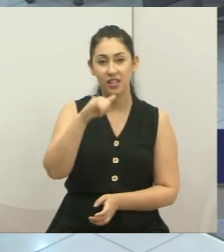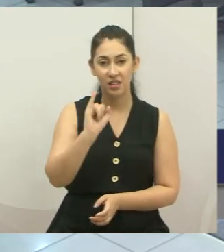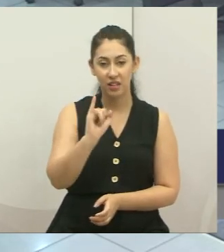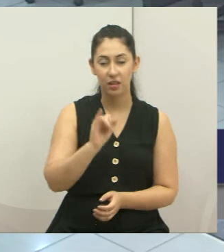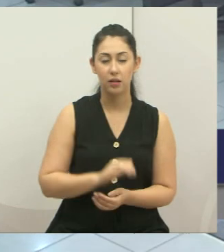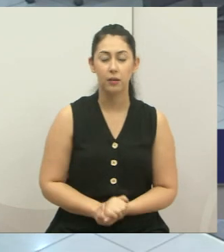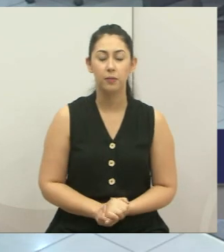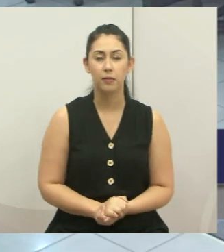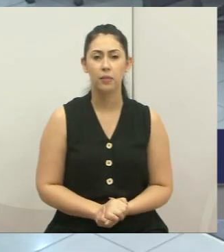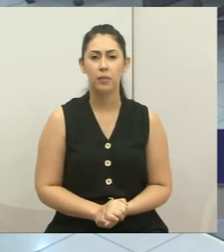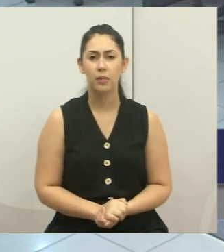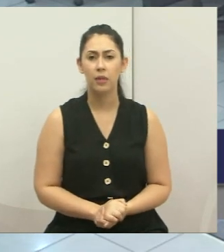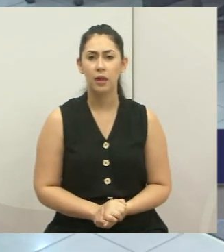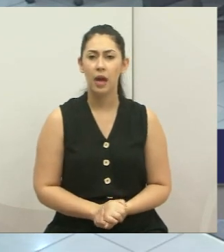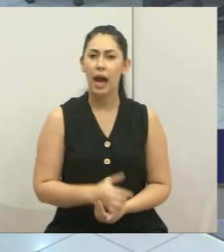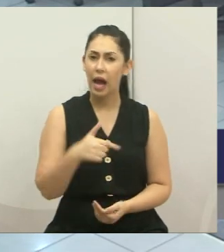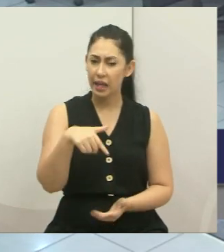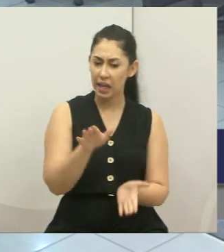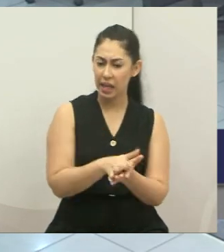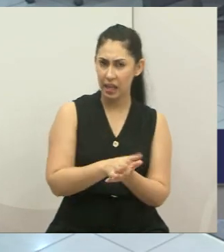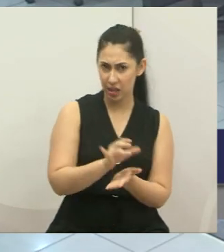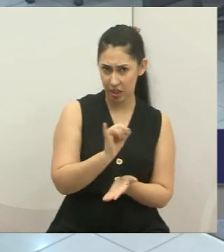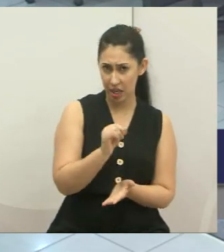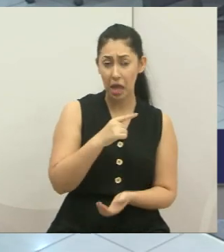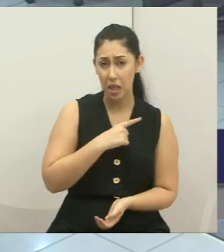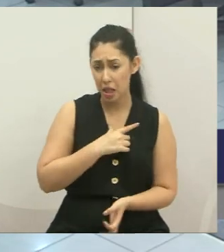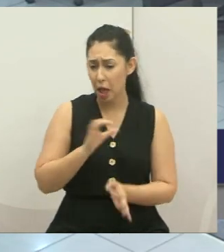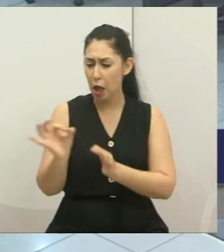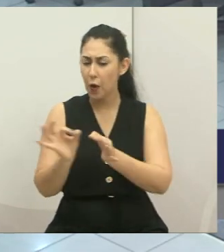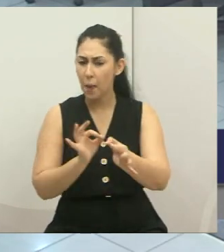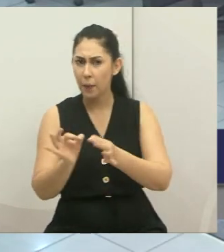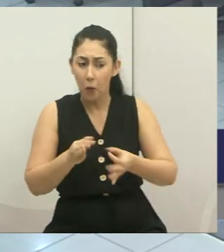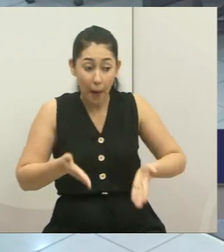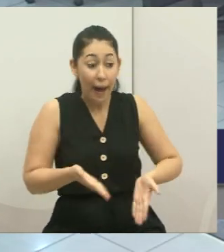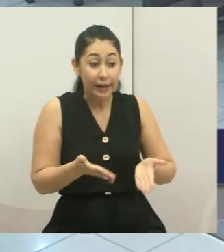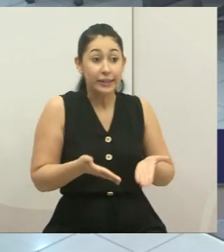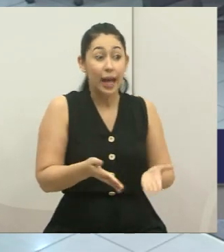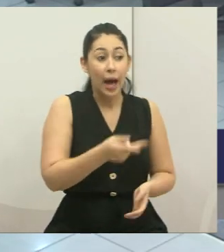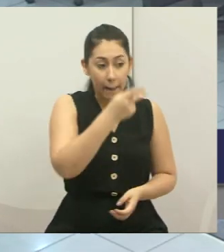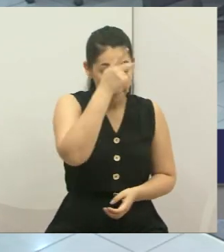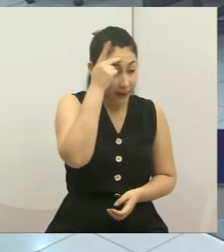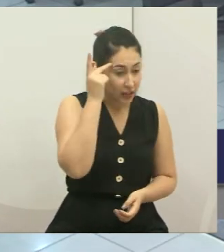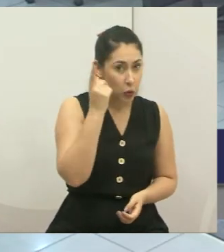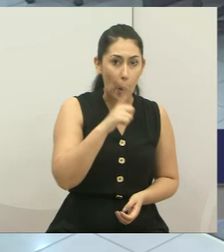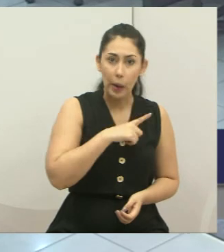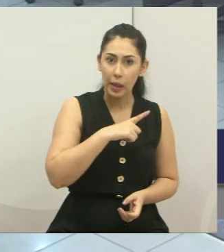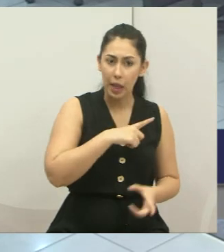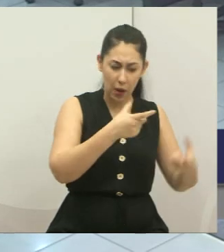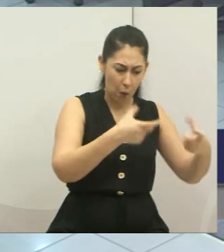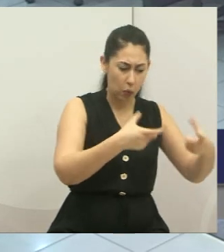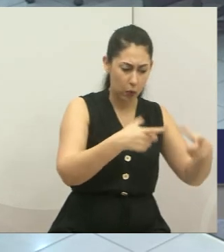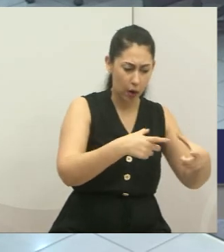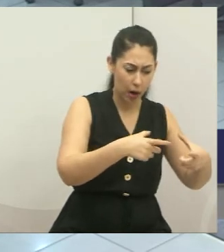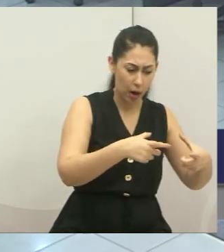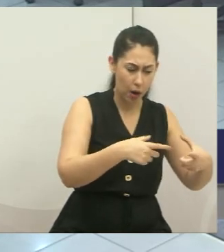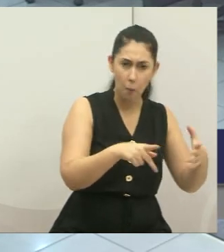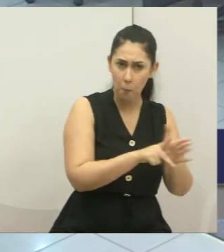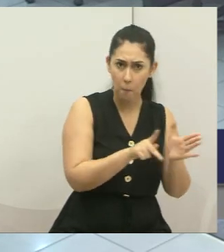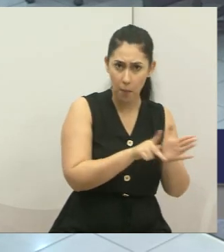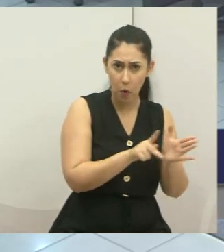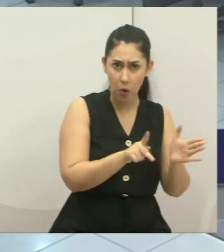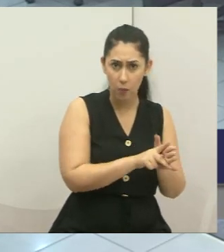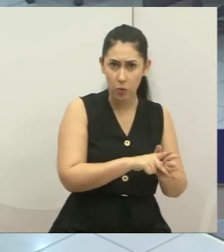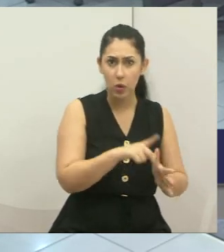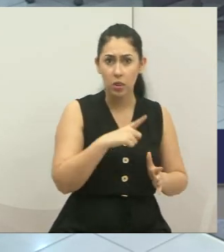Existem na cidade planos de incentivo aos proprietários de terras com nascentes, como o programa Semeando